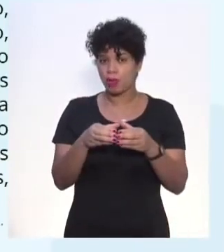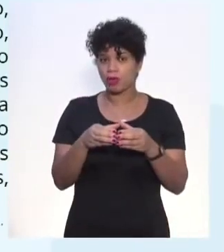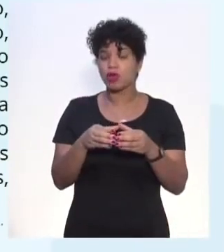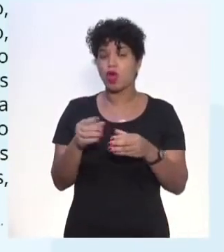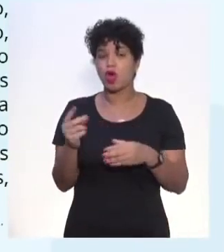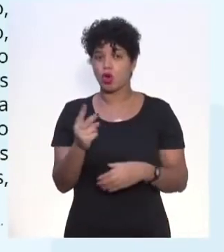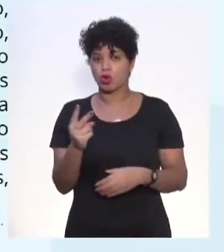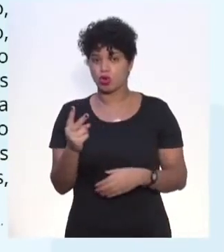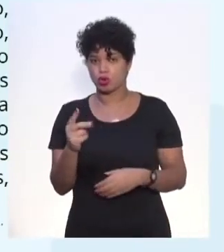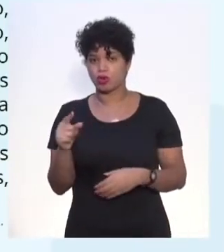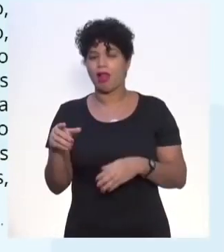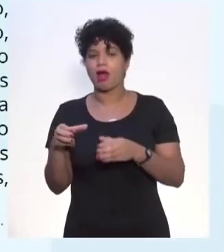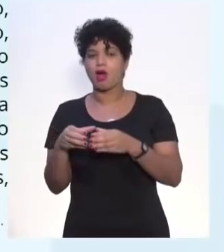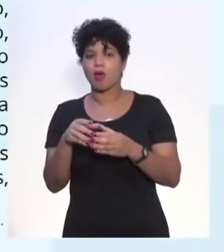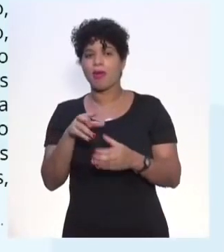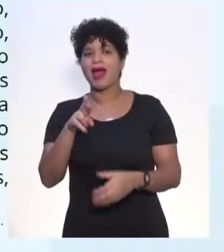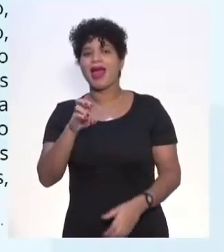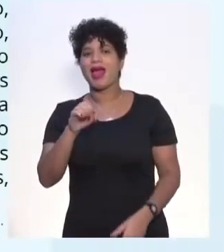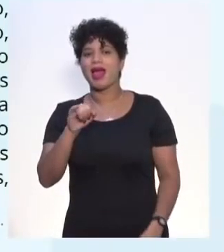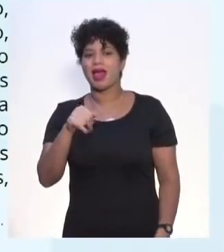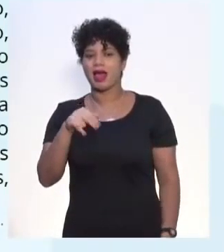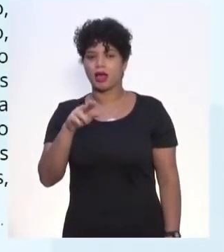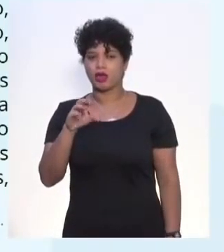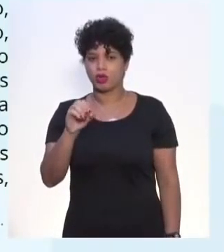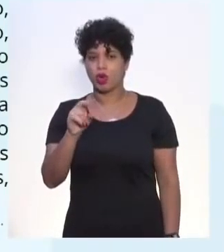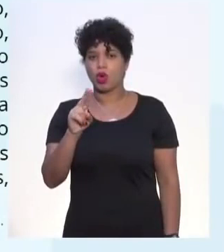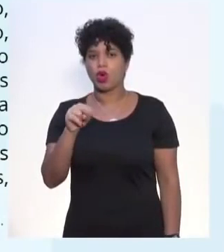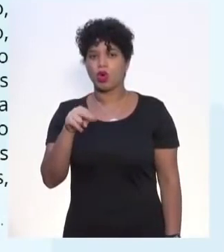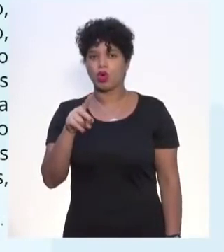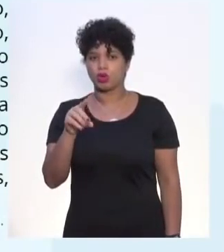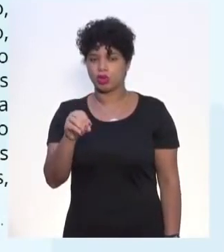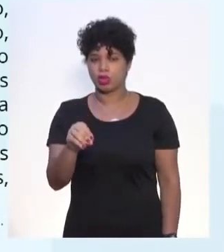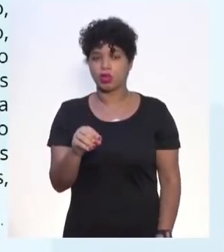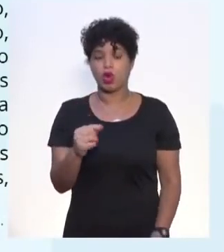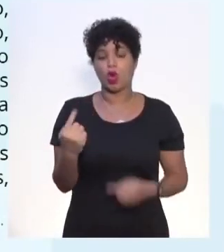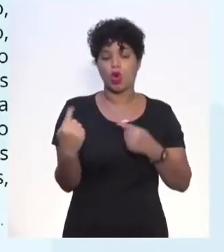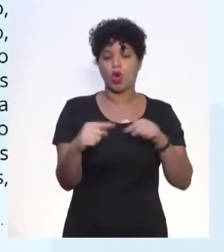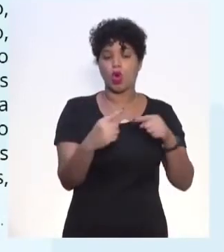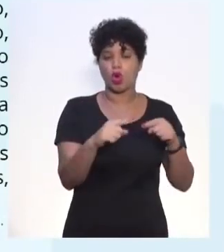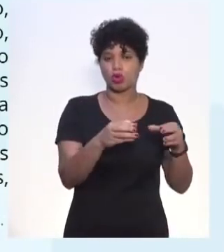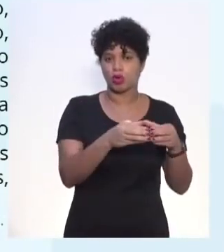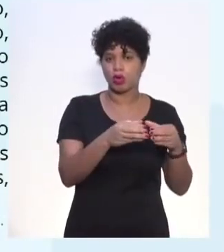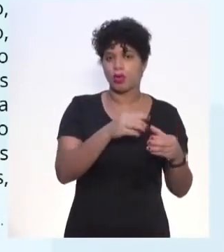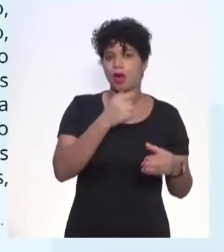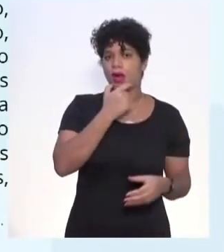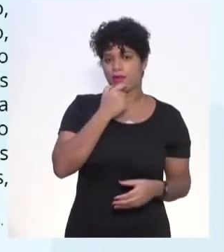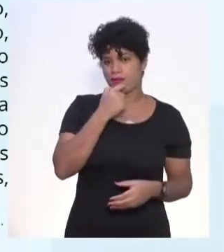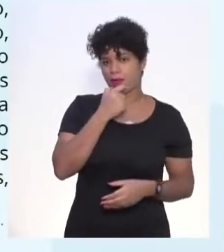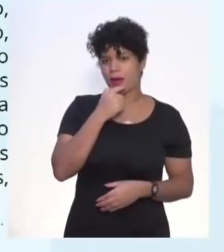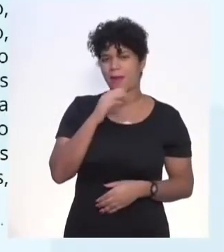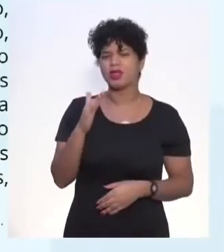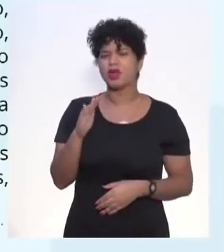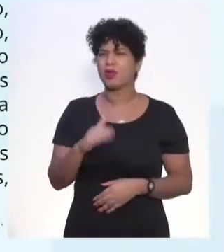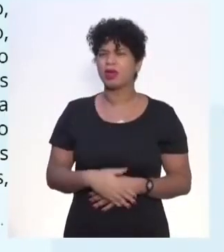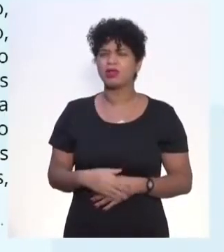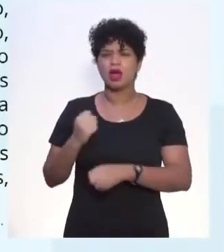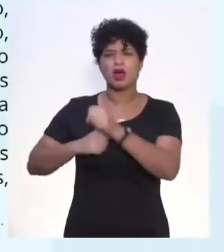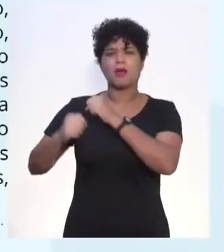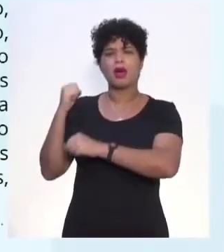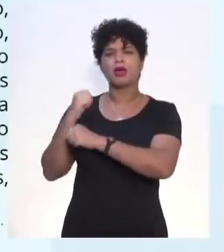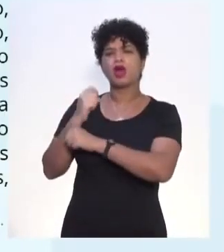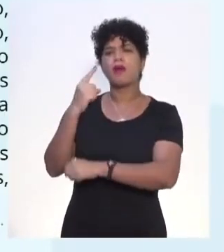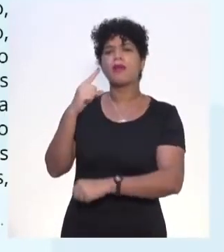Unido e a Grã-Bretanha e a Irlanda, atual Reino Unido, e o Império Qing, nos anos de 1839